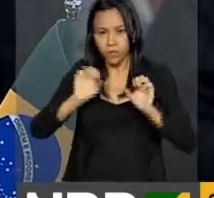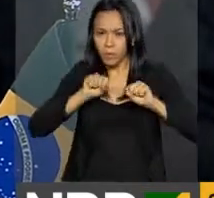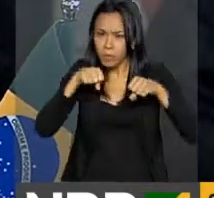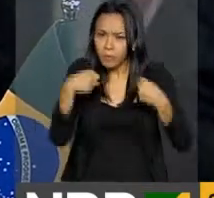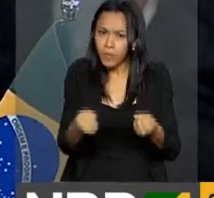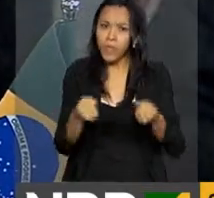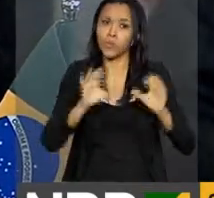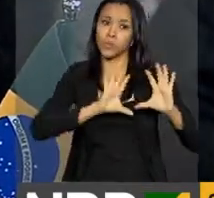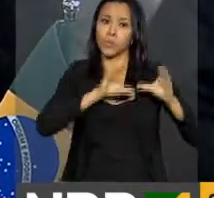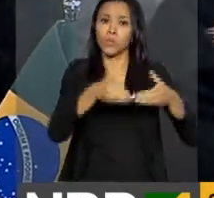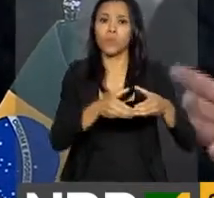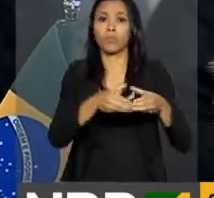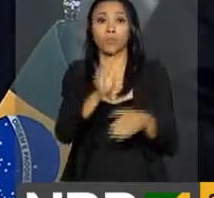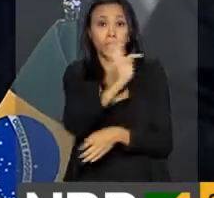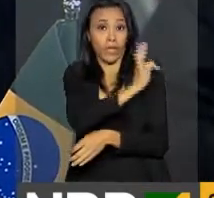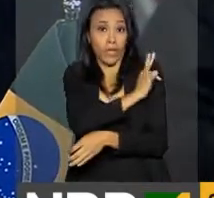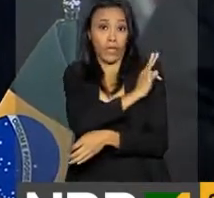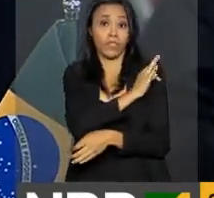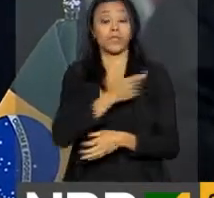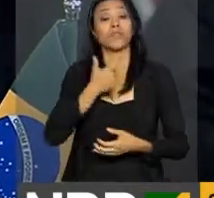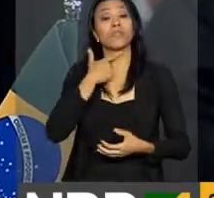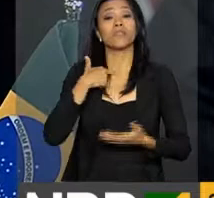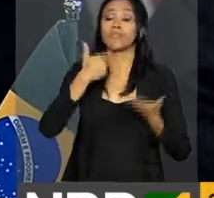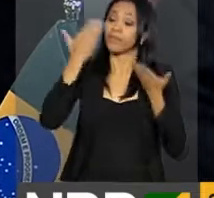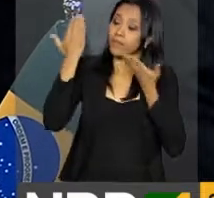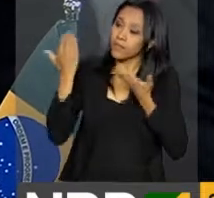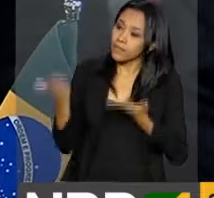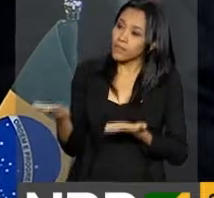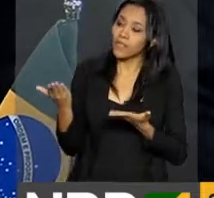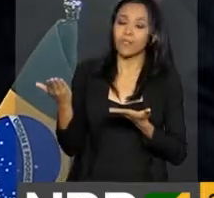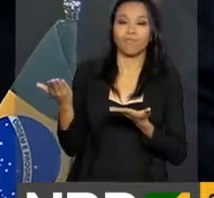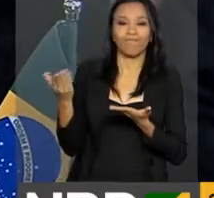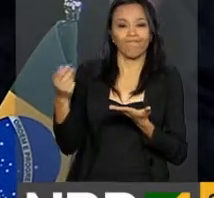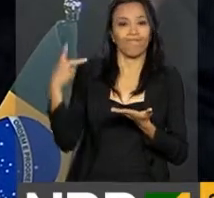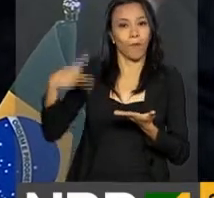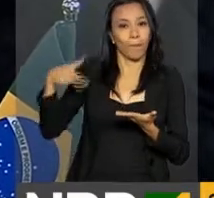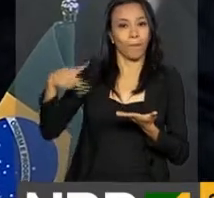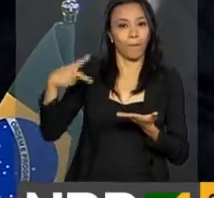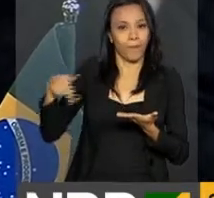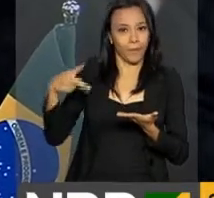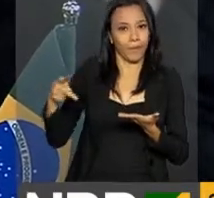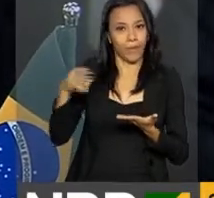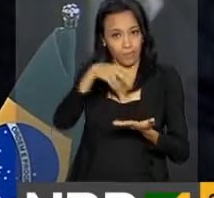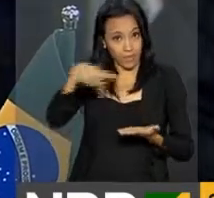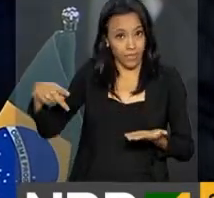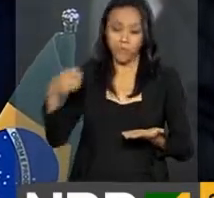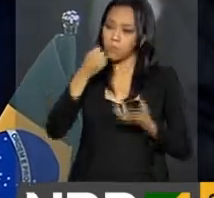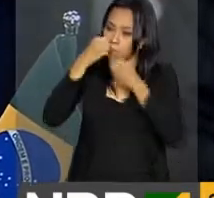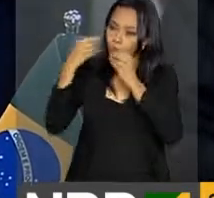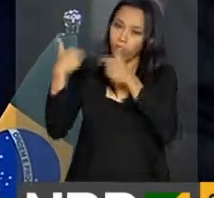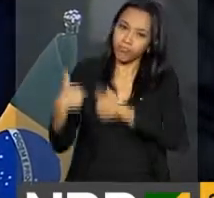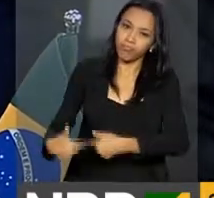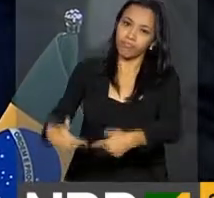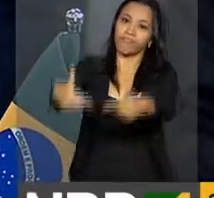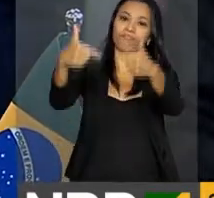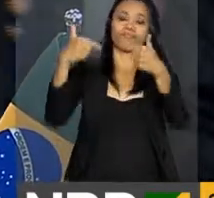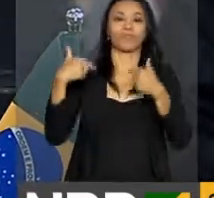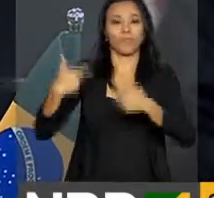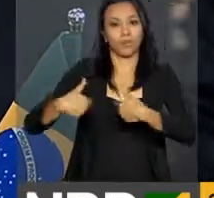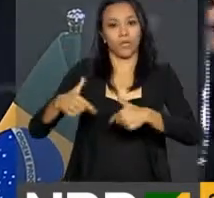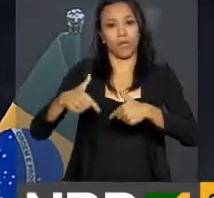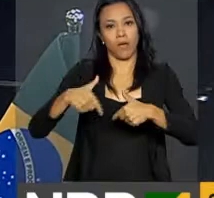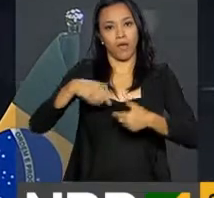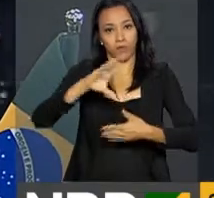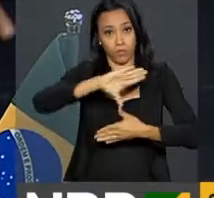das equipes técnicas, e desejo ao presidente Cartes, ao Paraguai, pleno êxito na condução dos trabalhos do